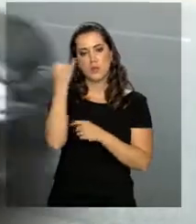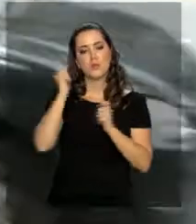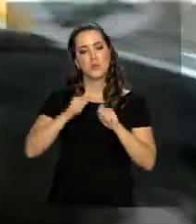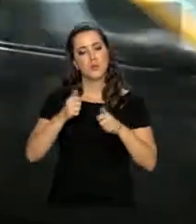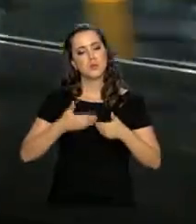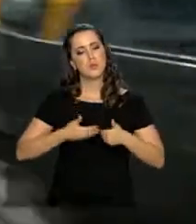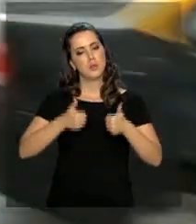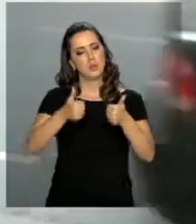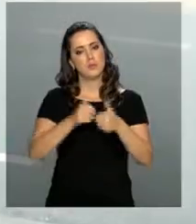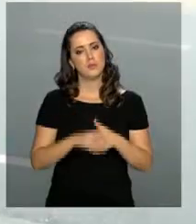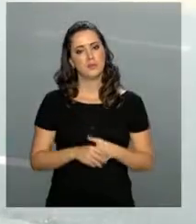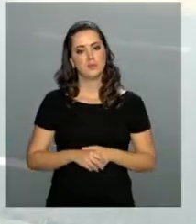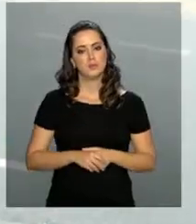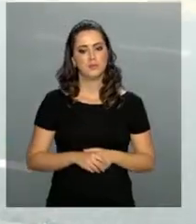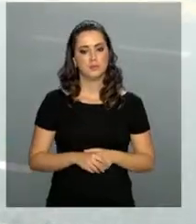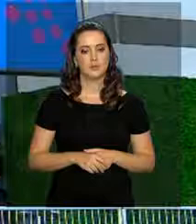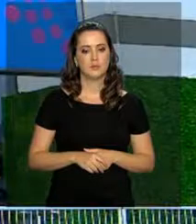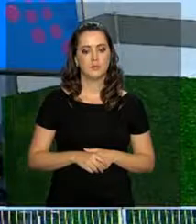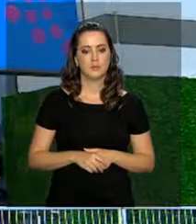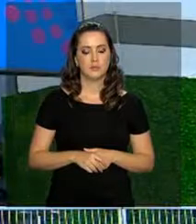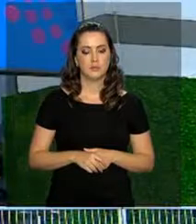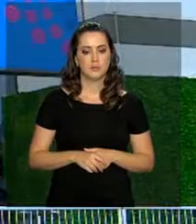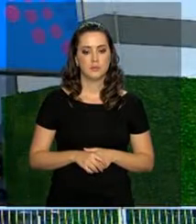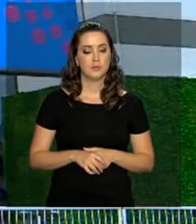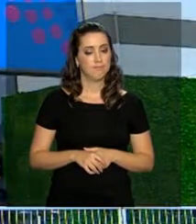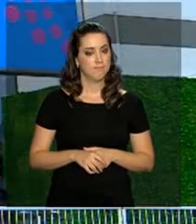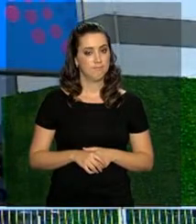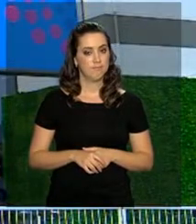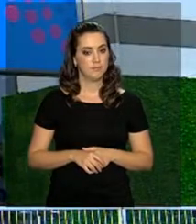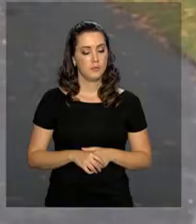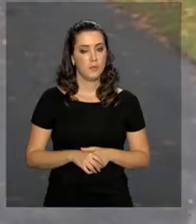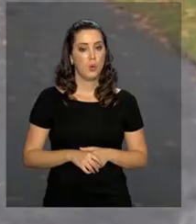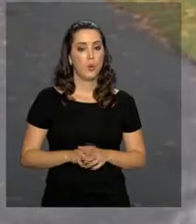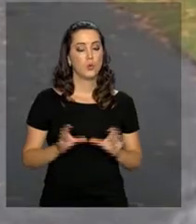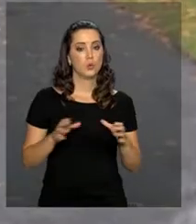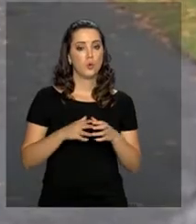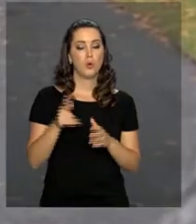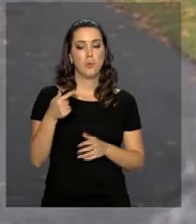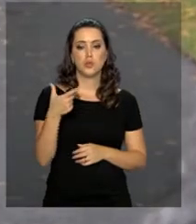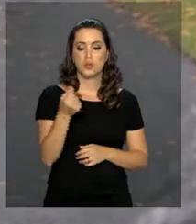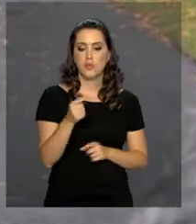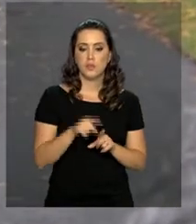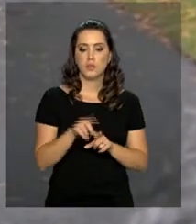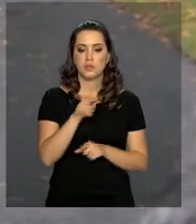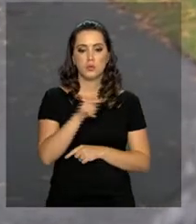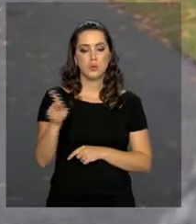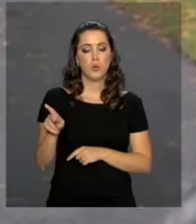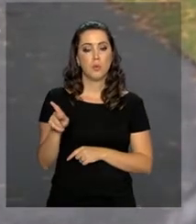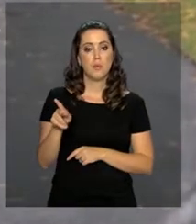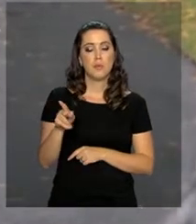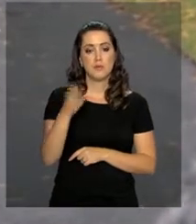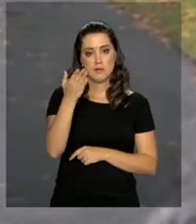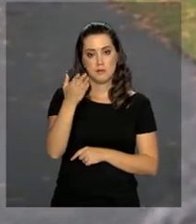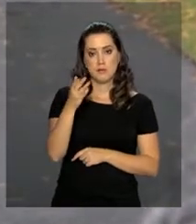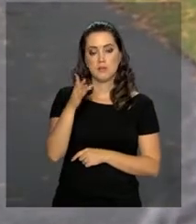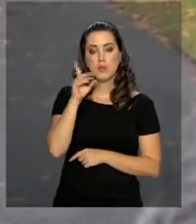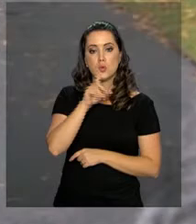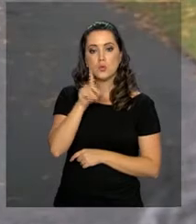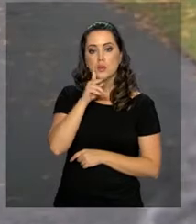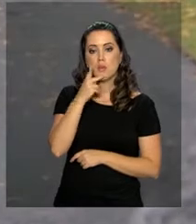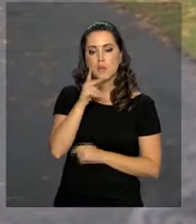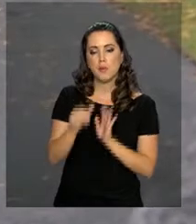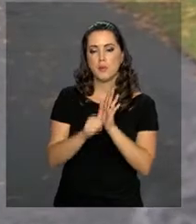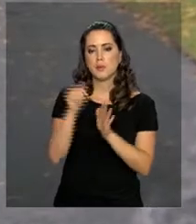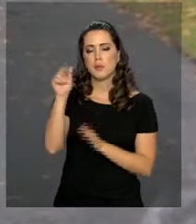melhorar ainda mais o elenco da série durante a cúpula do g20 o presidente americano donald trump fará a primeira visita